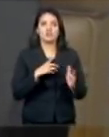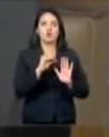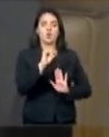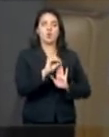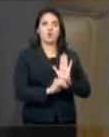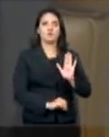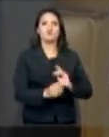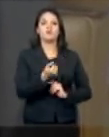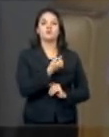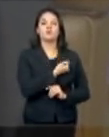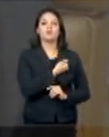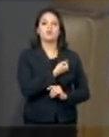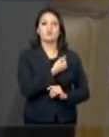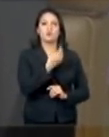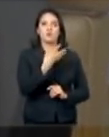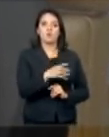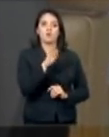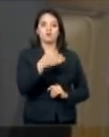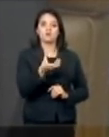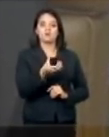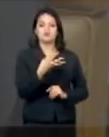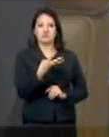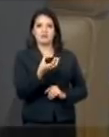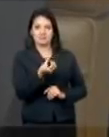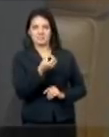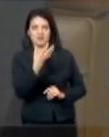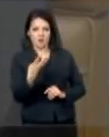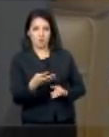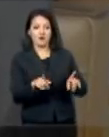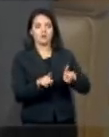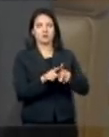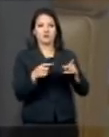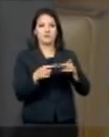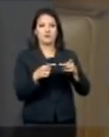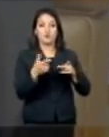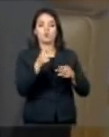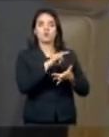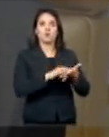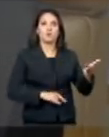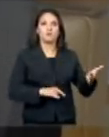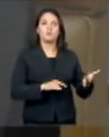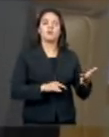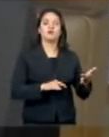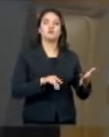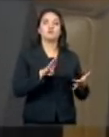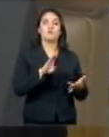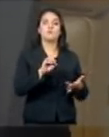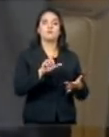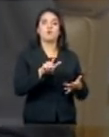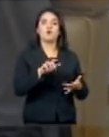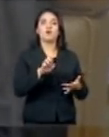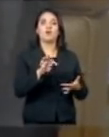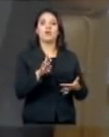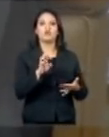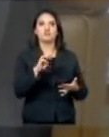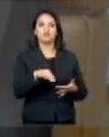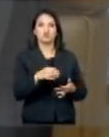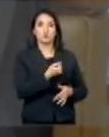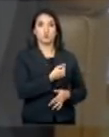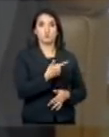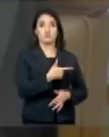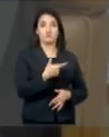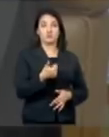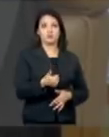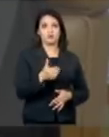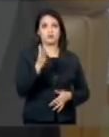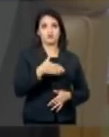64 e o boletim reservado no 21 de 1965 tudo isso é um presidente de